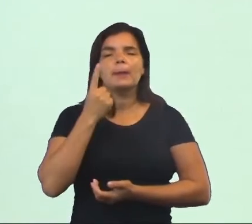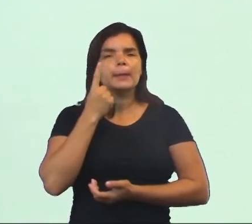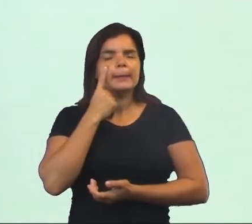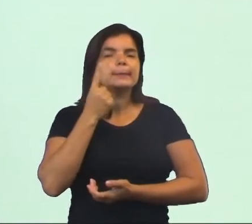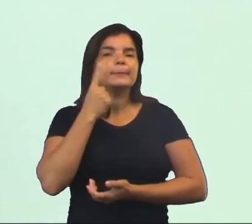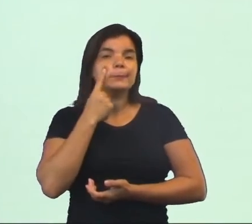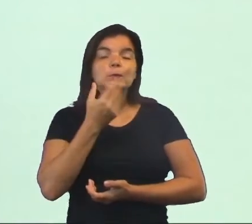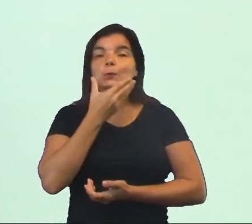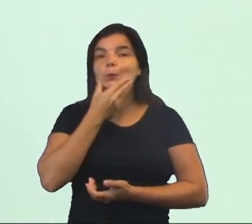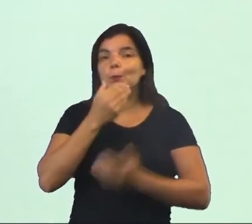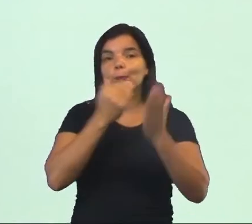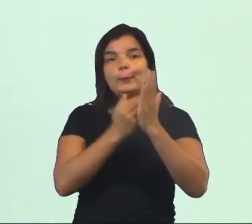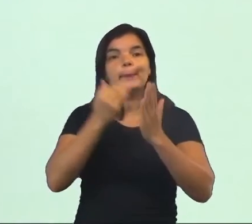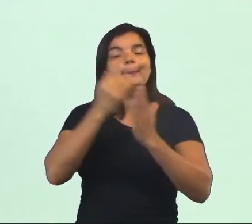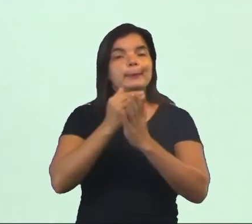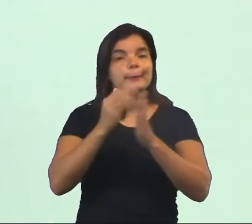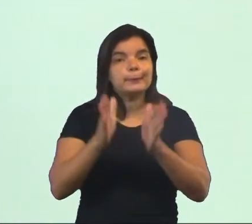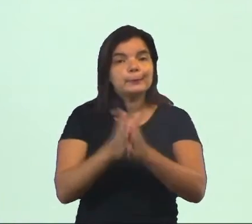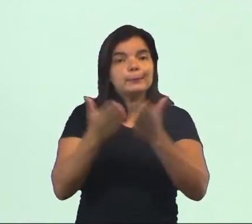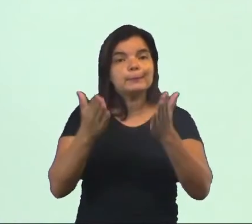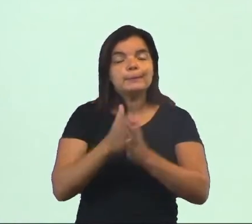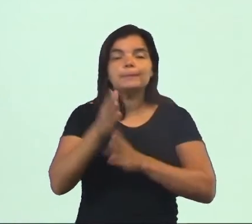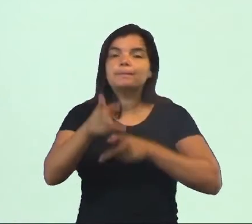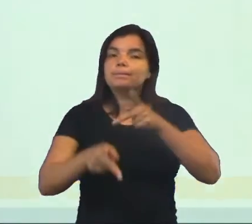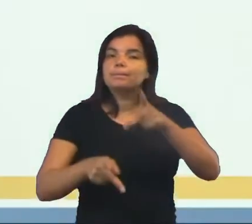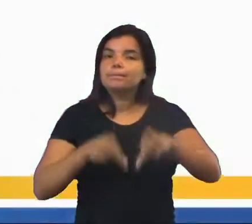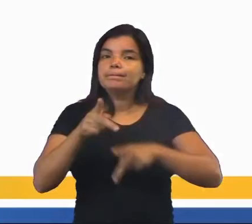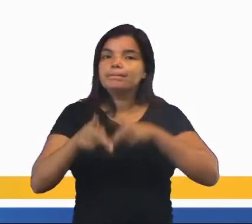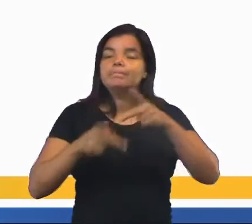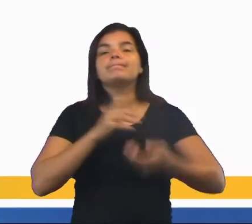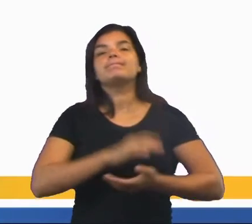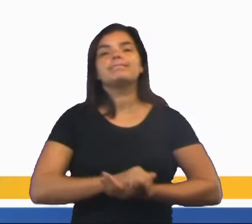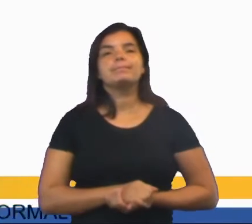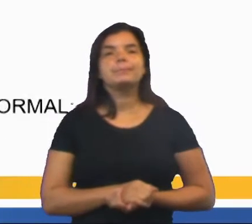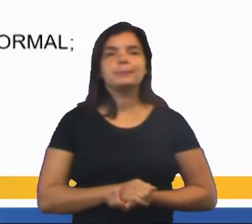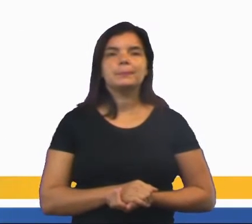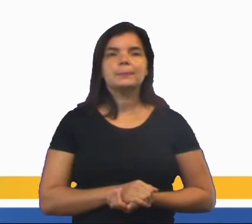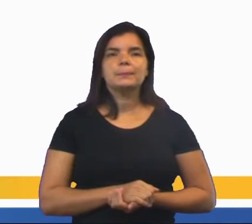sentido, o aumento da pobreza na população.